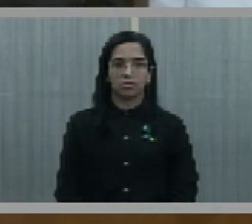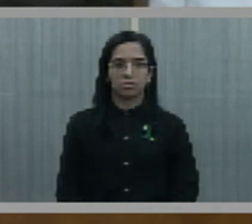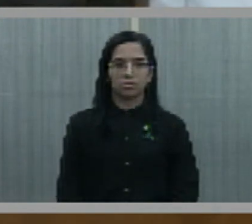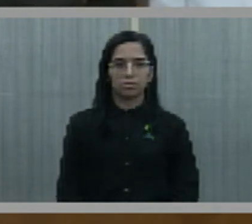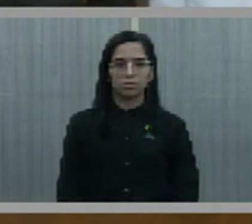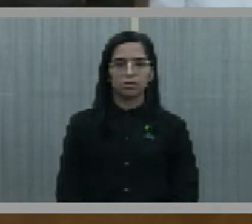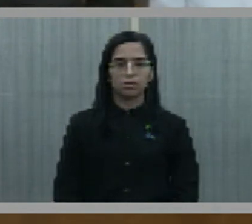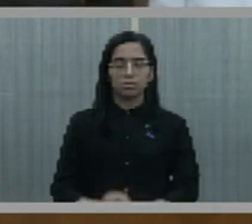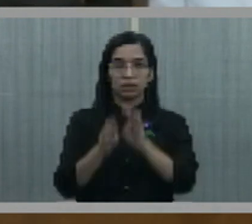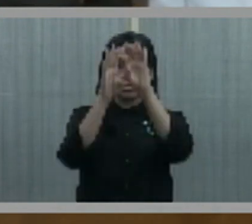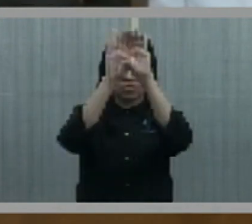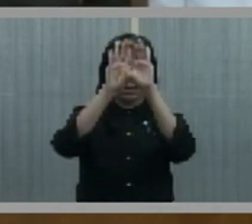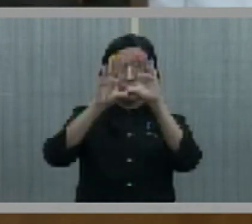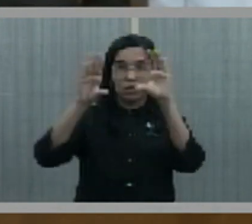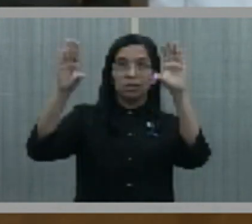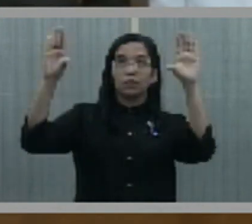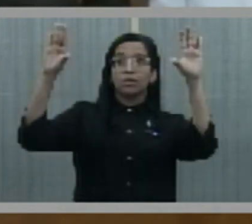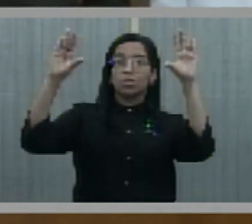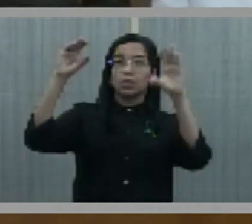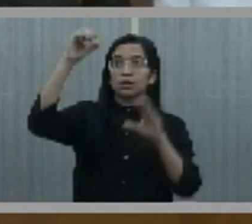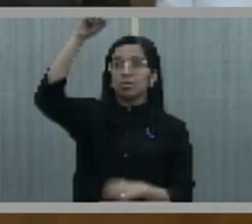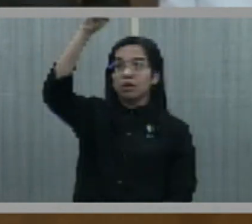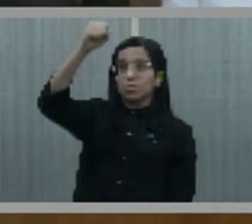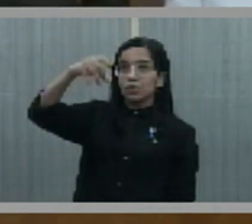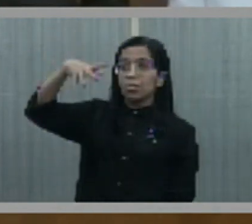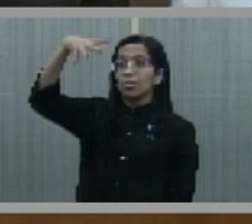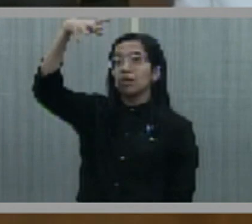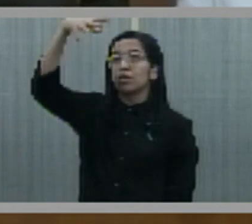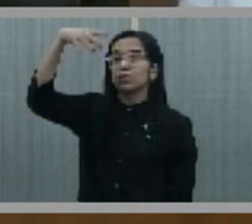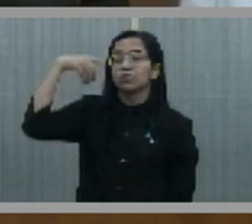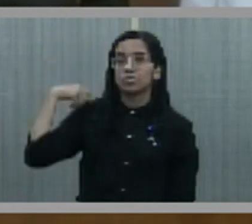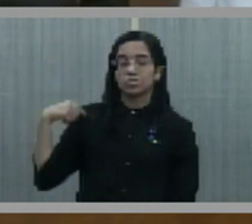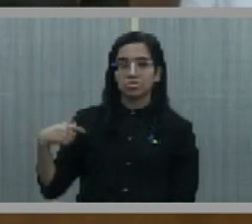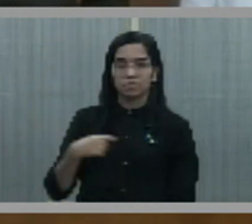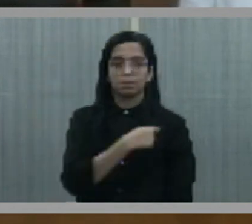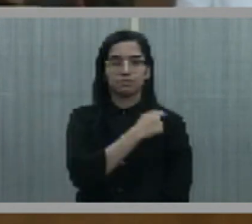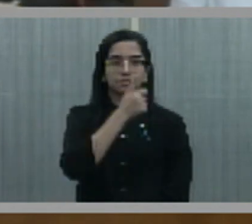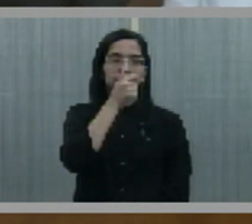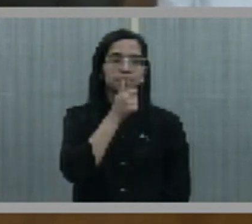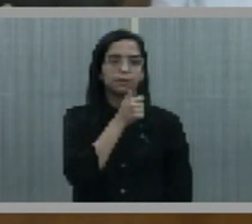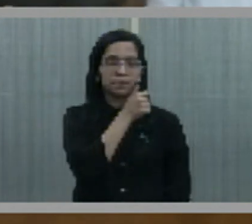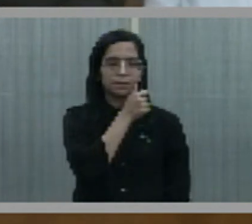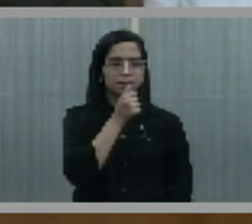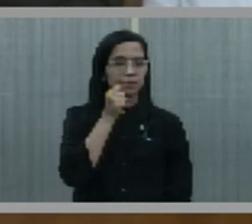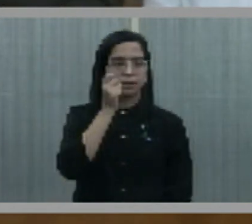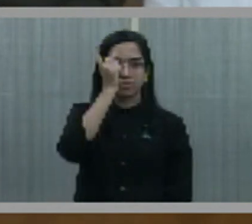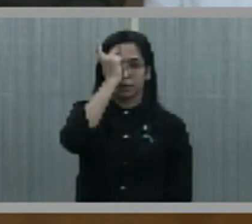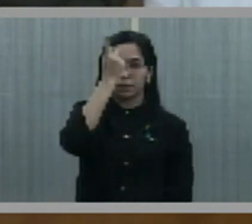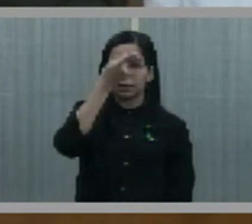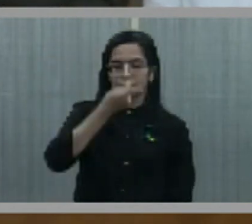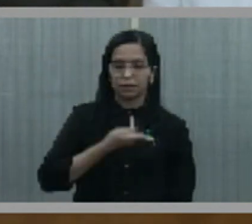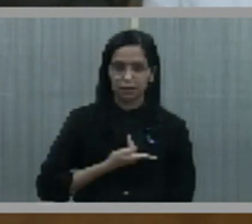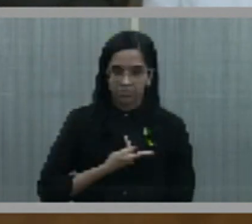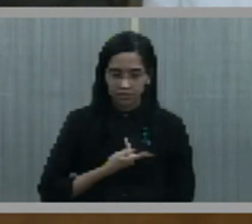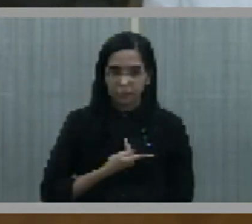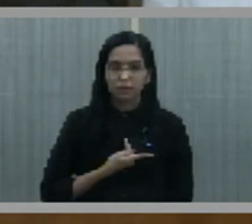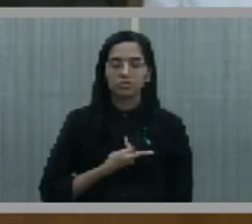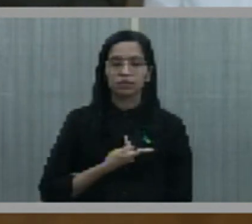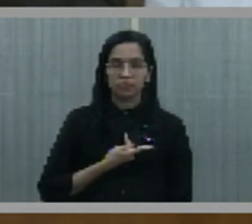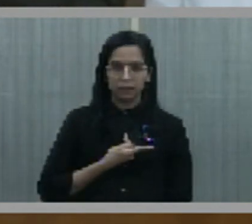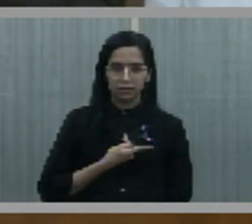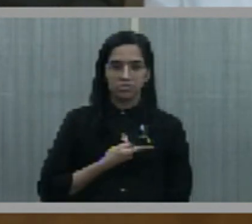exaltação. Sob o céu de imortal claridade, nosso sangue vertemos por